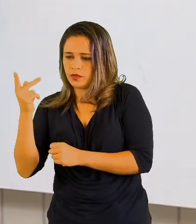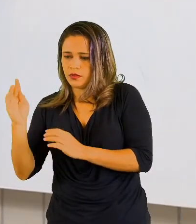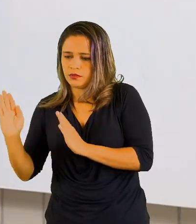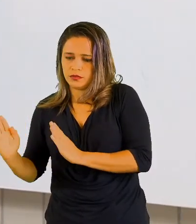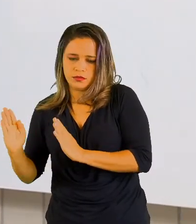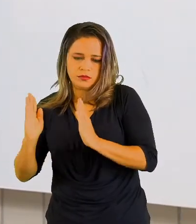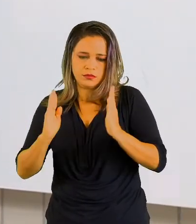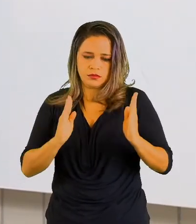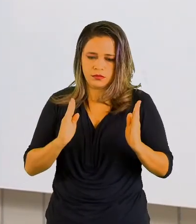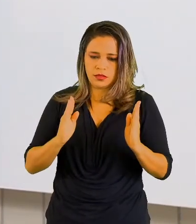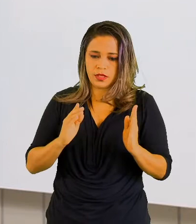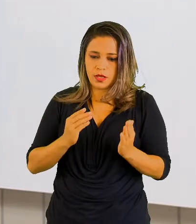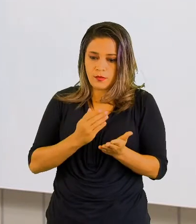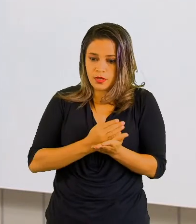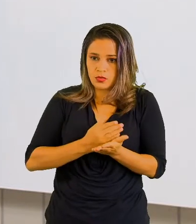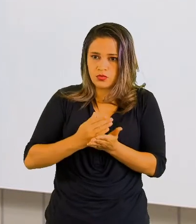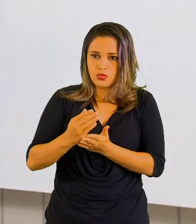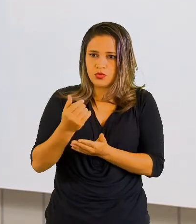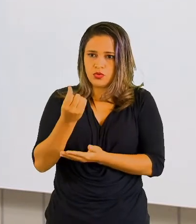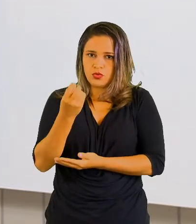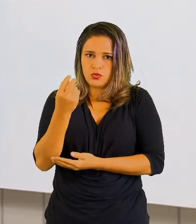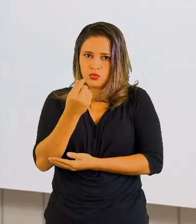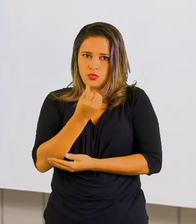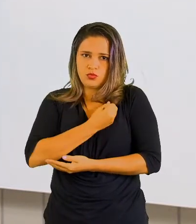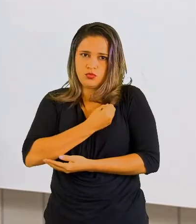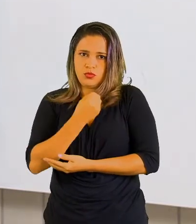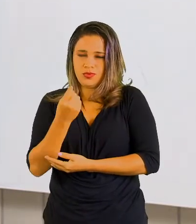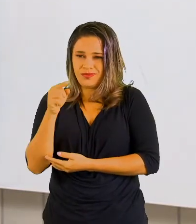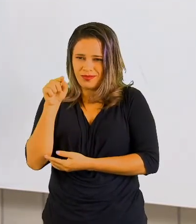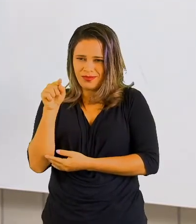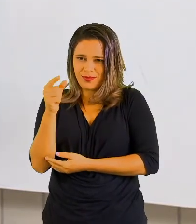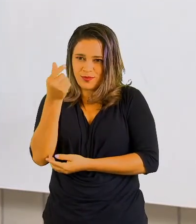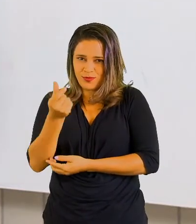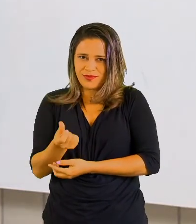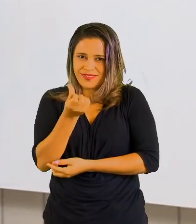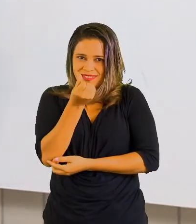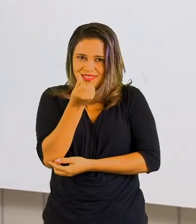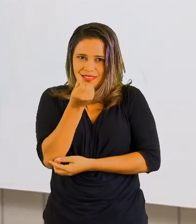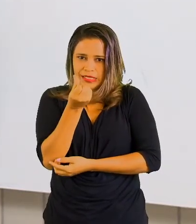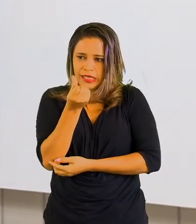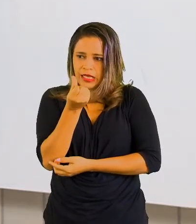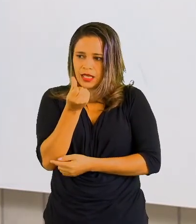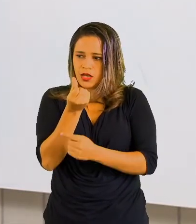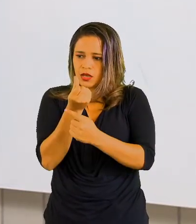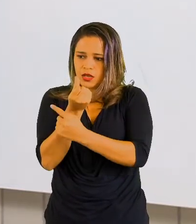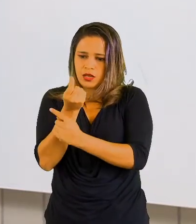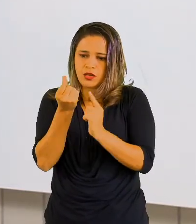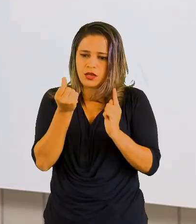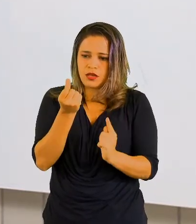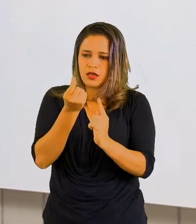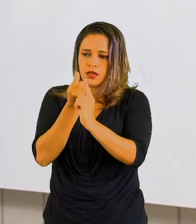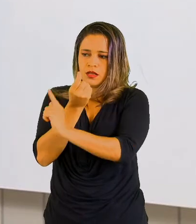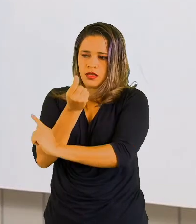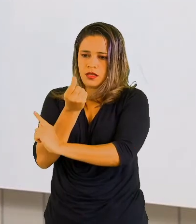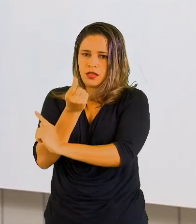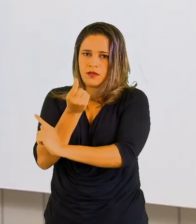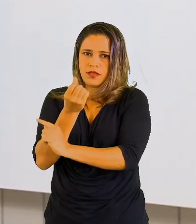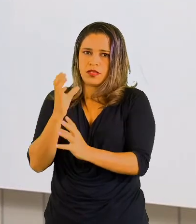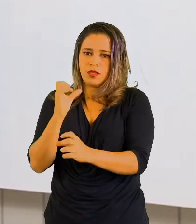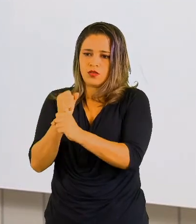a partir do segundo termo, que é esse aqui, cada termo vai ser a soma dos dois vizinhos, certo? Então eu tenho